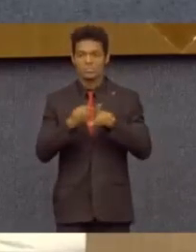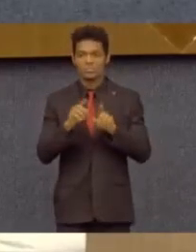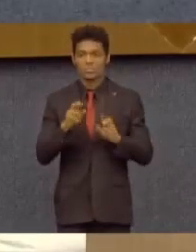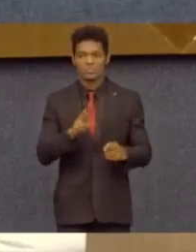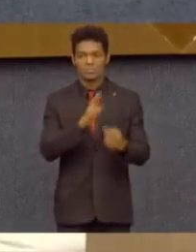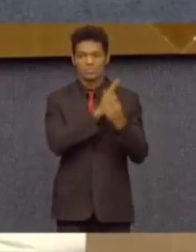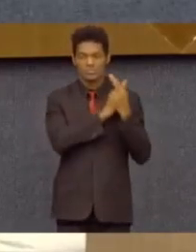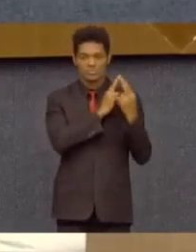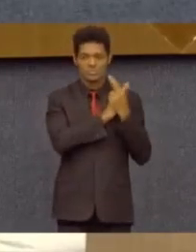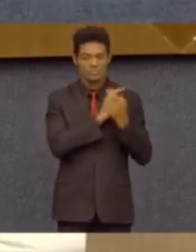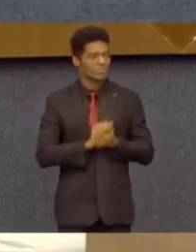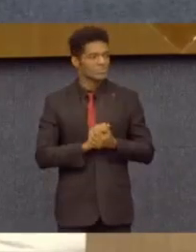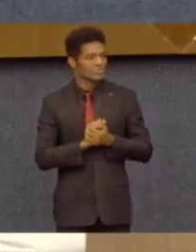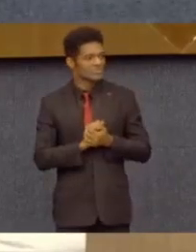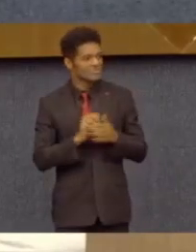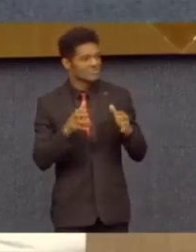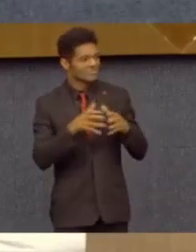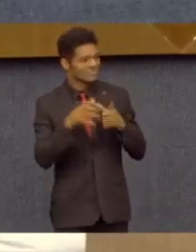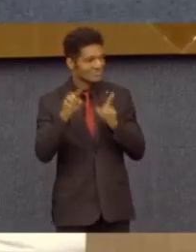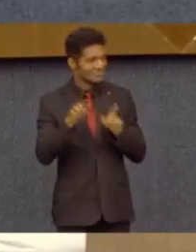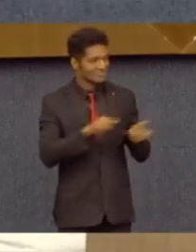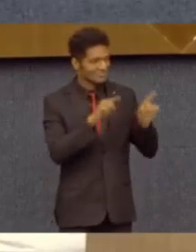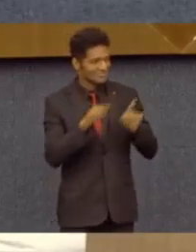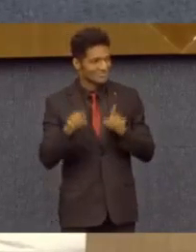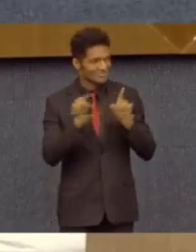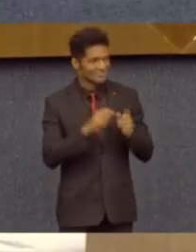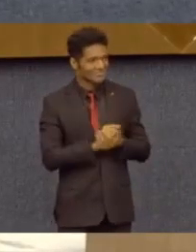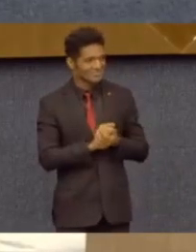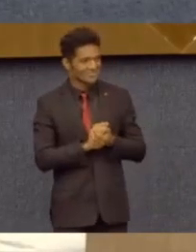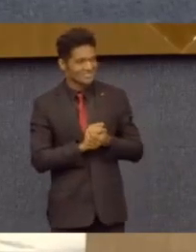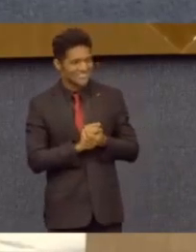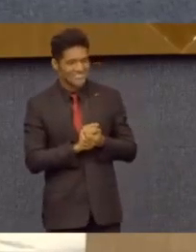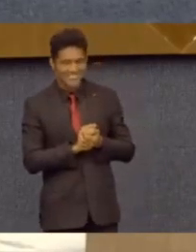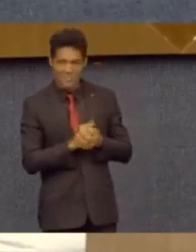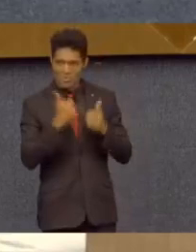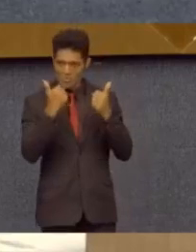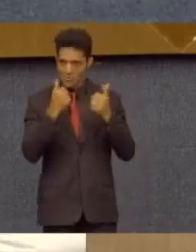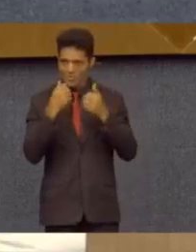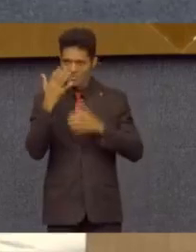Passei, irmã? Passo? Passei? Dá para cantar?